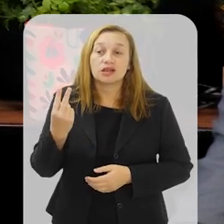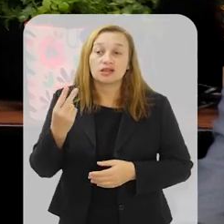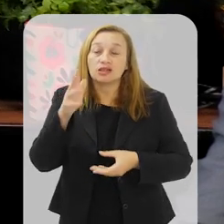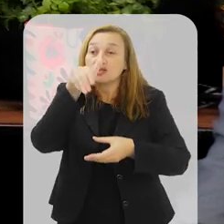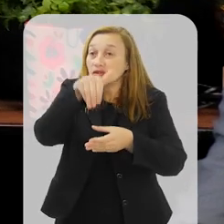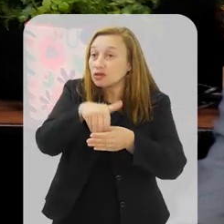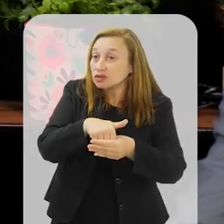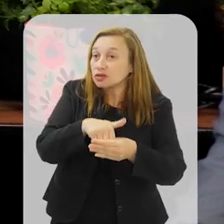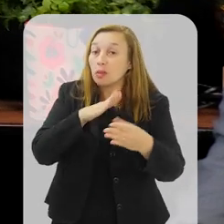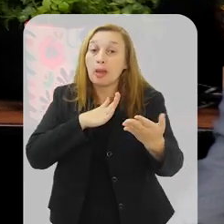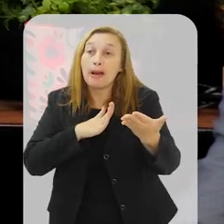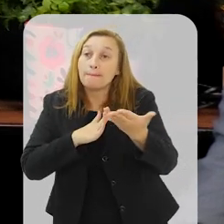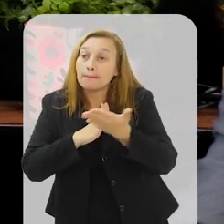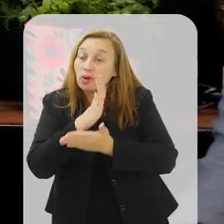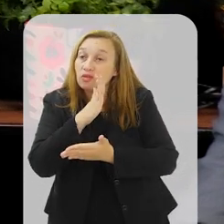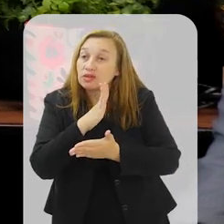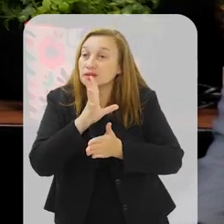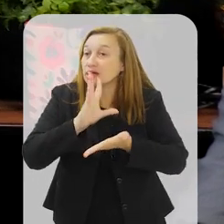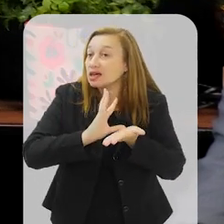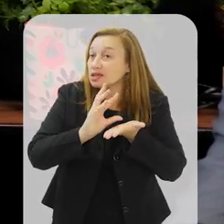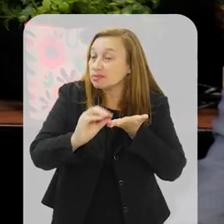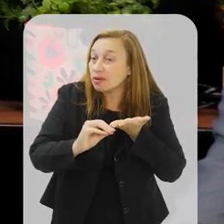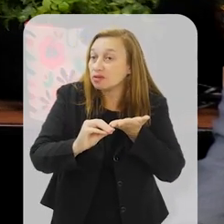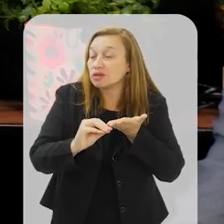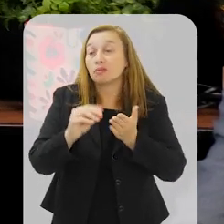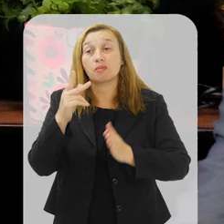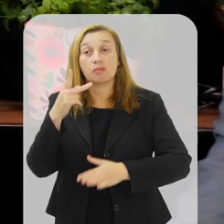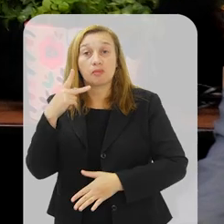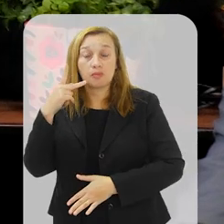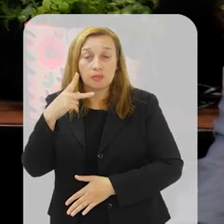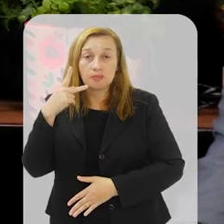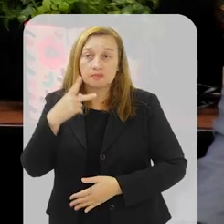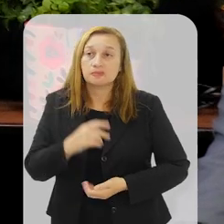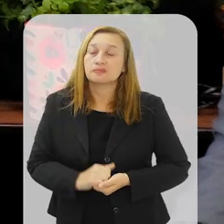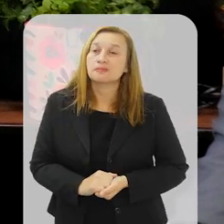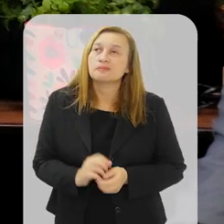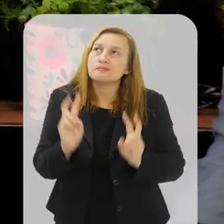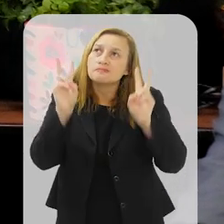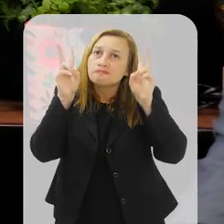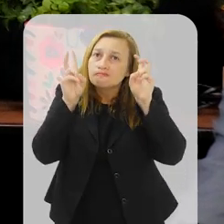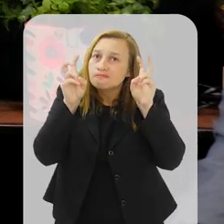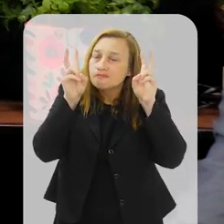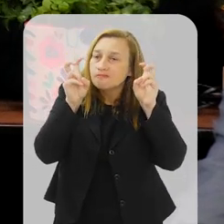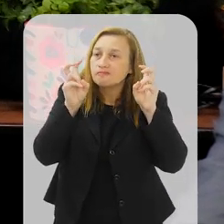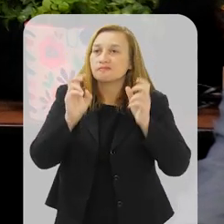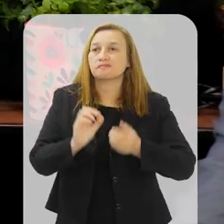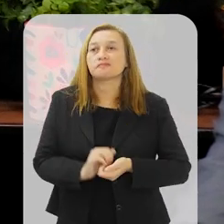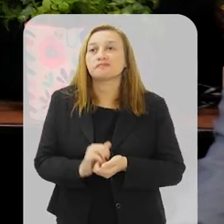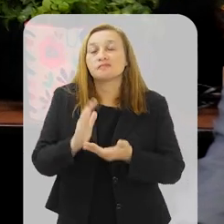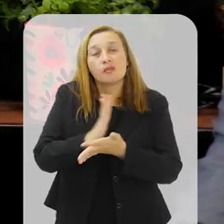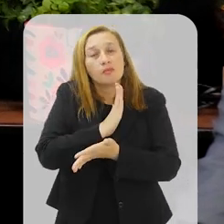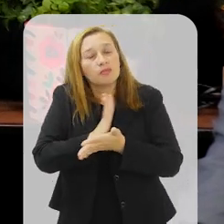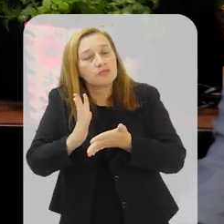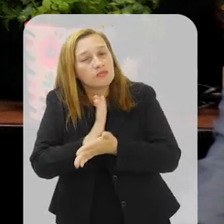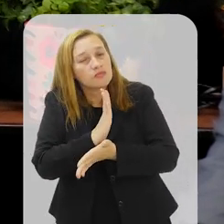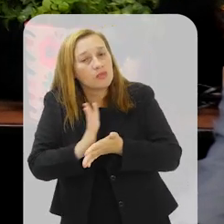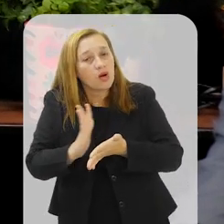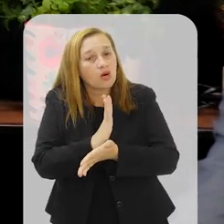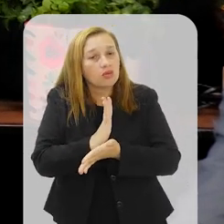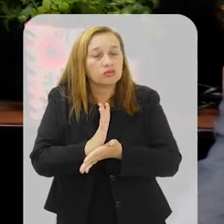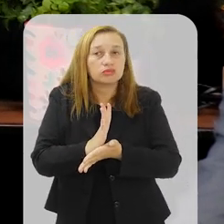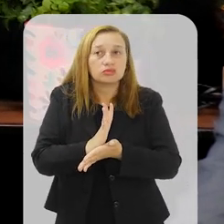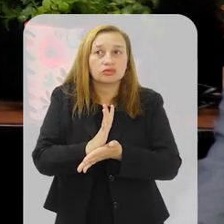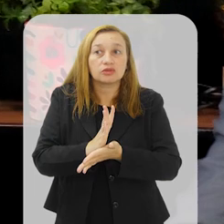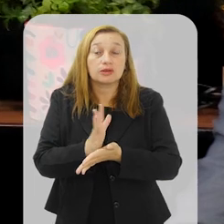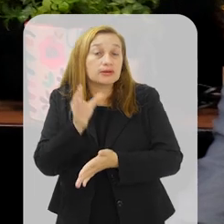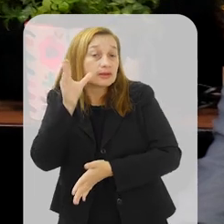votações nas aprovações né nas pautas parlamentares eh temas que alguns talvez